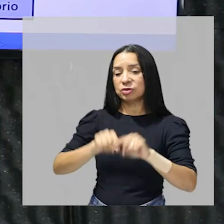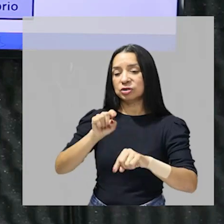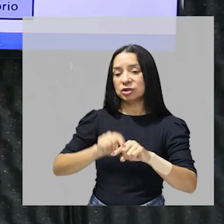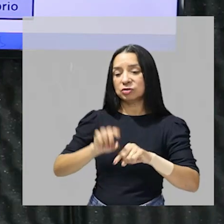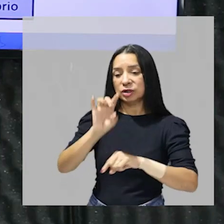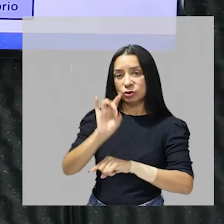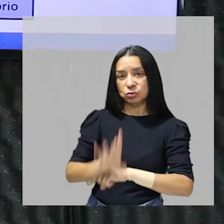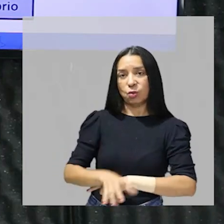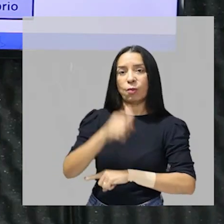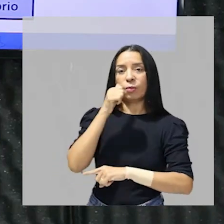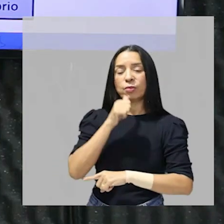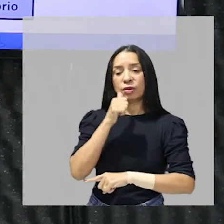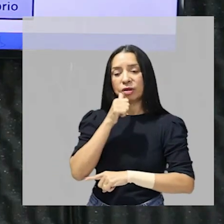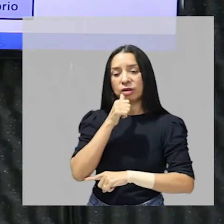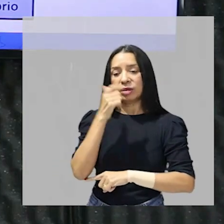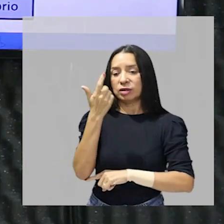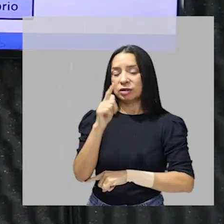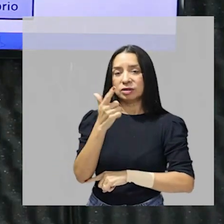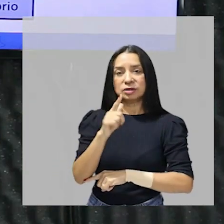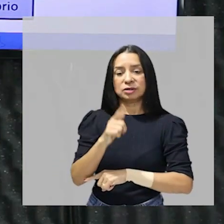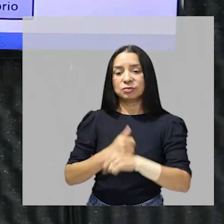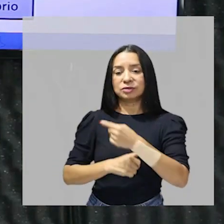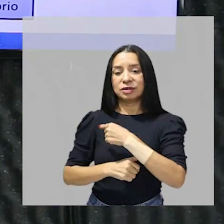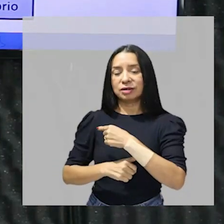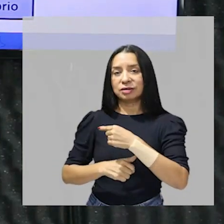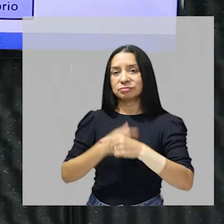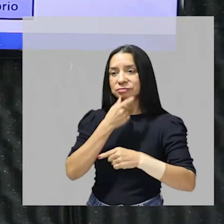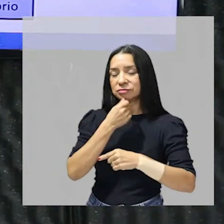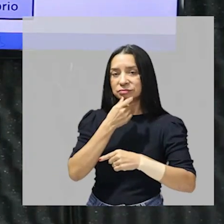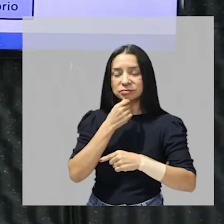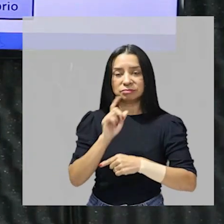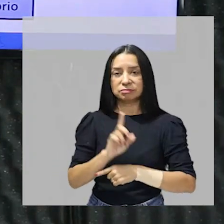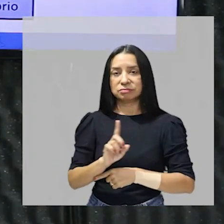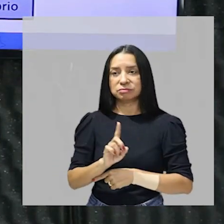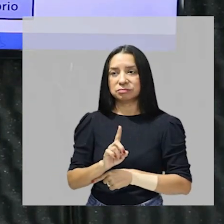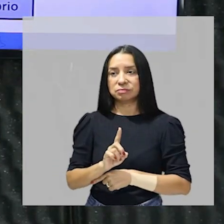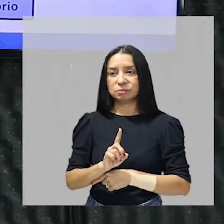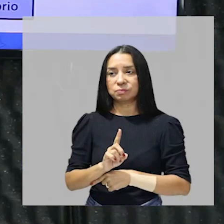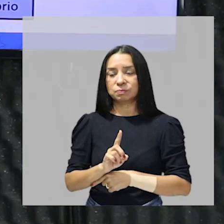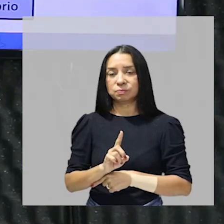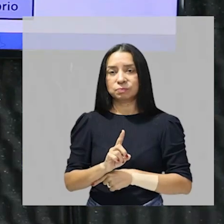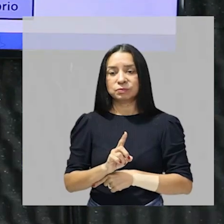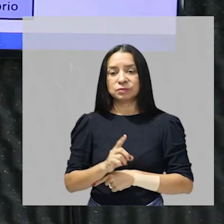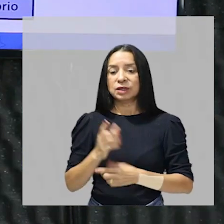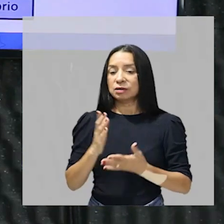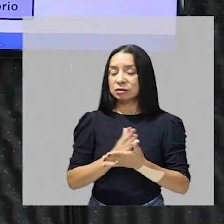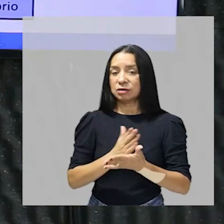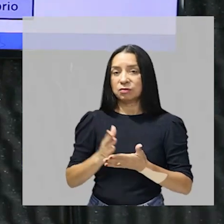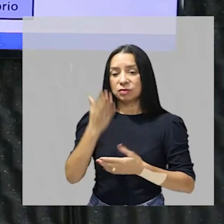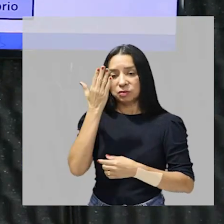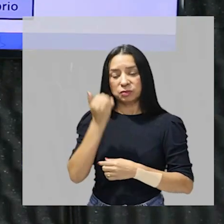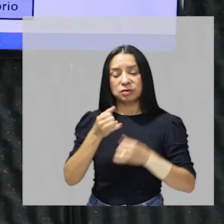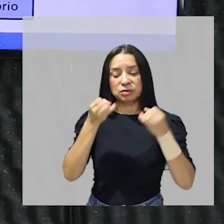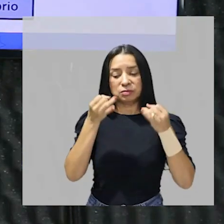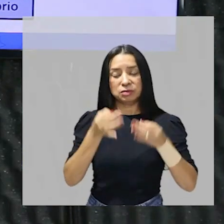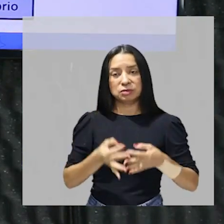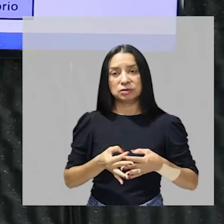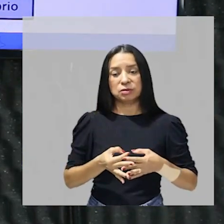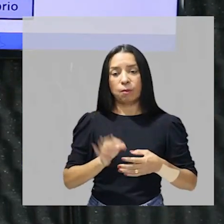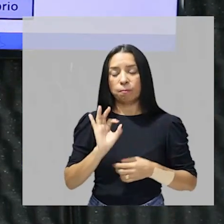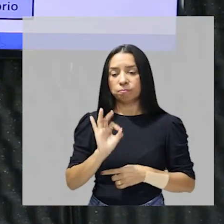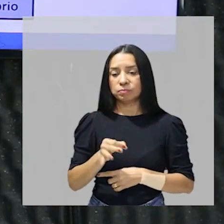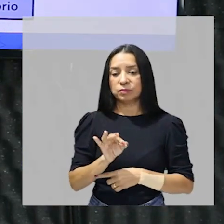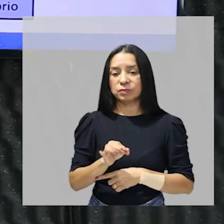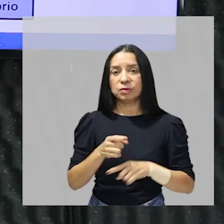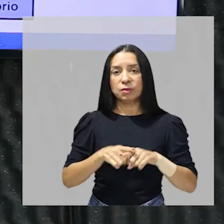exclusivamente feminino. Não existe a trave de equilíbrio no masculino. Talvez, eu não sei a explicação certa, mas